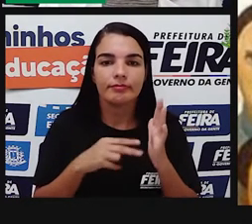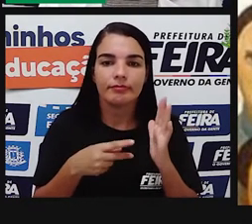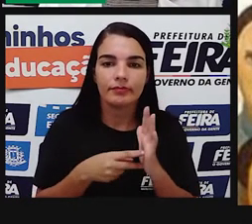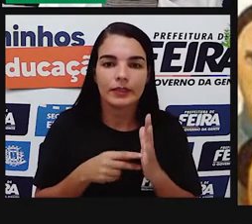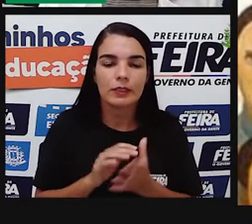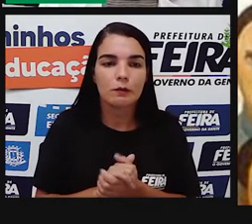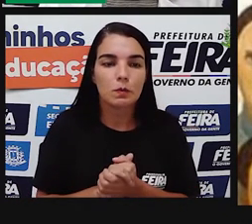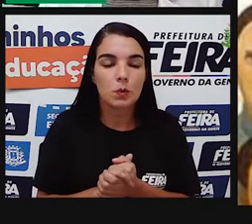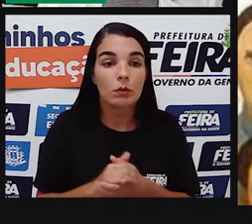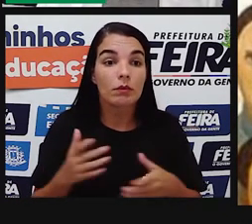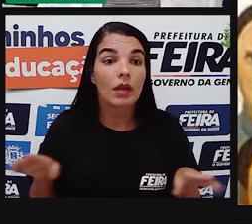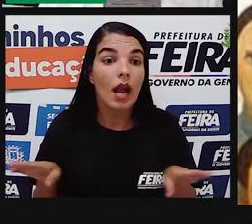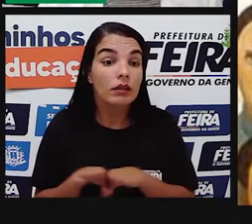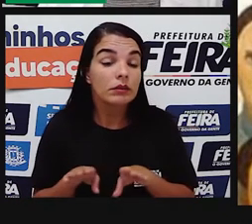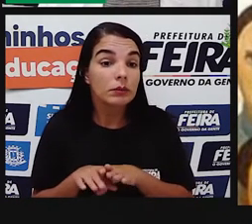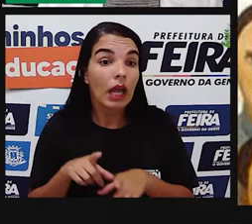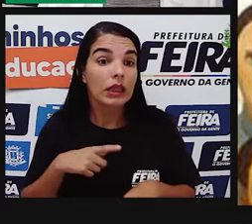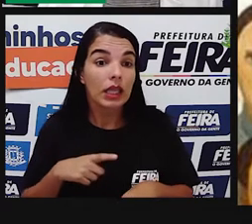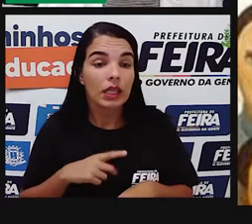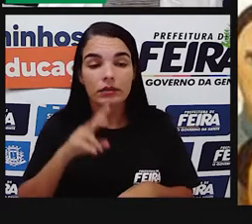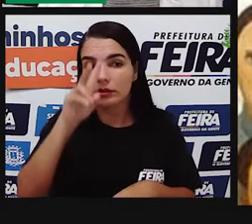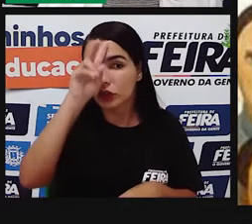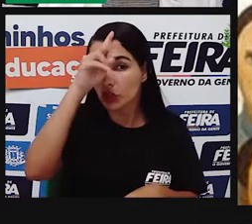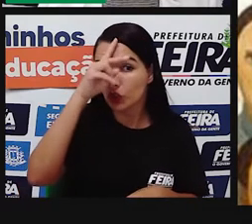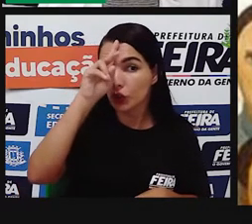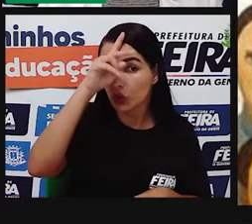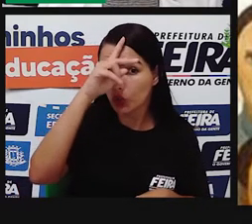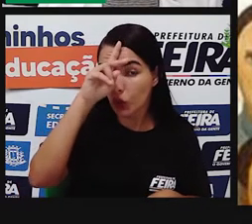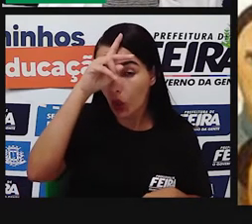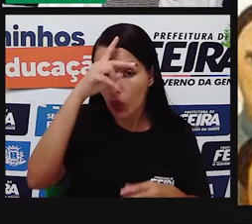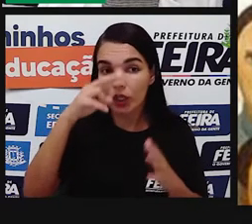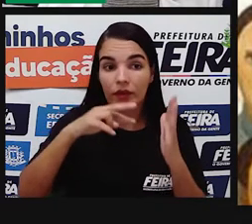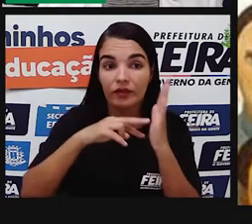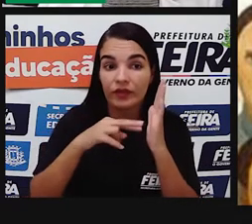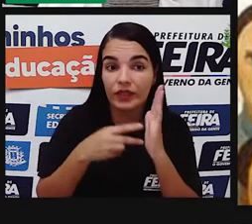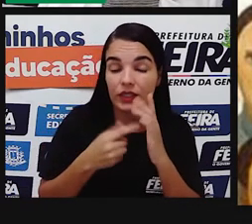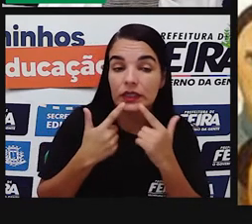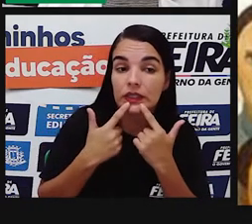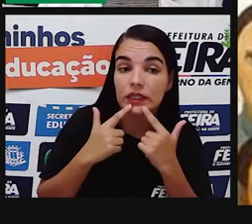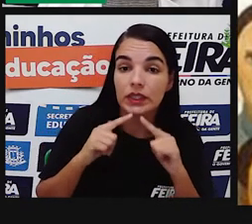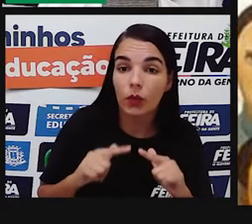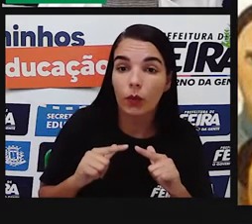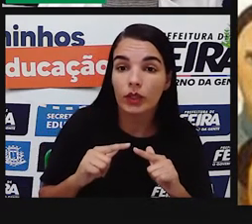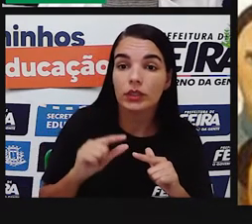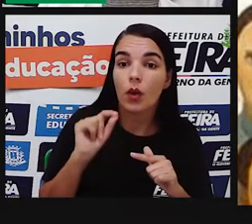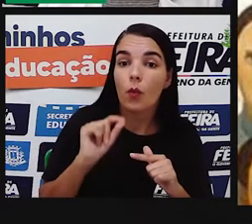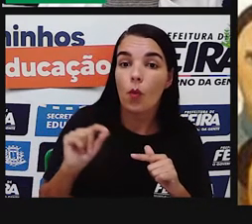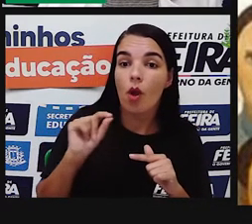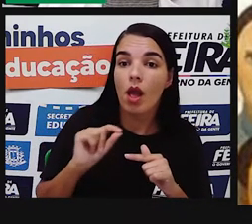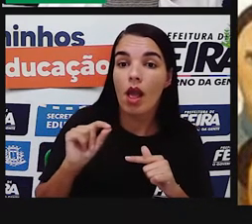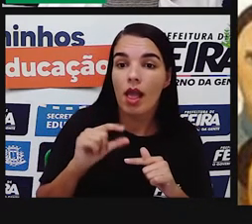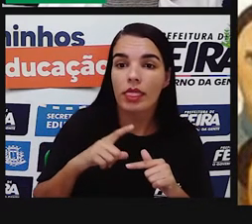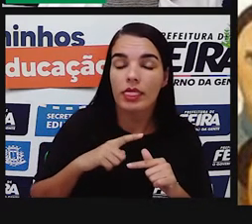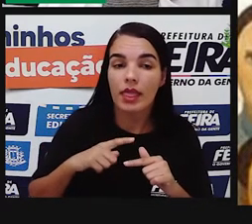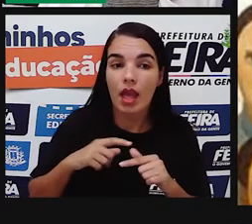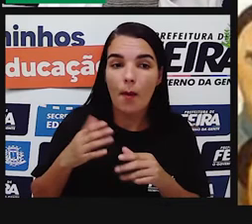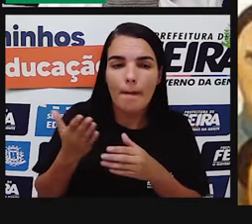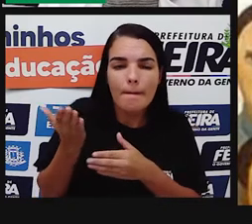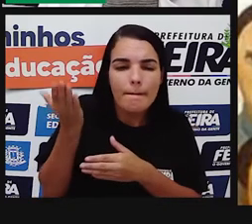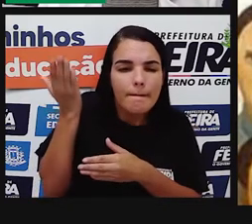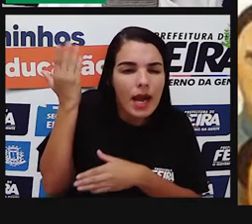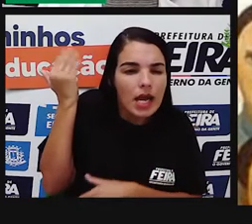Depois, as variantes históricas. Quais são as variantes históricas? São as variantes linguísticas comumente usadas no